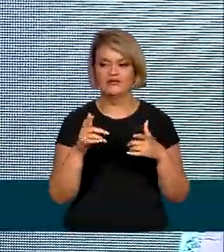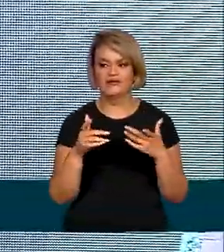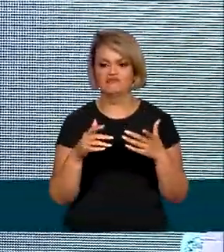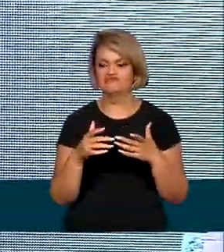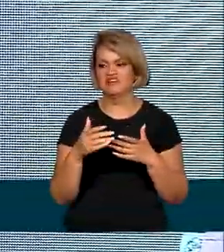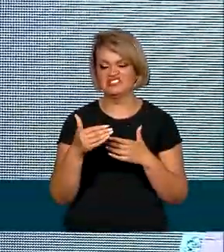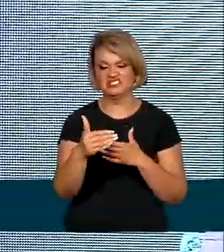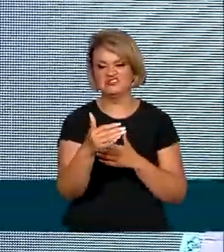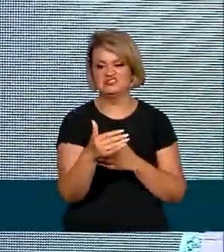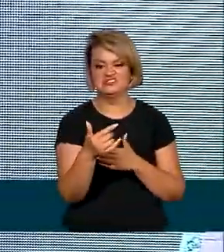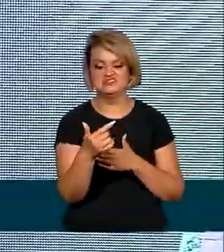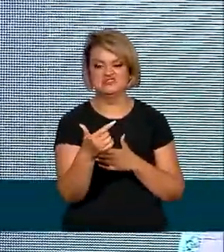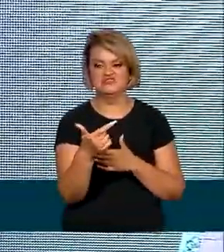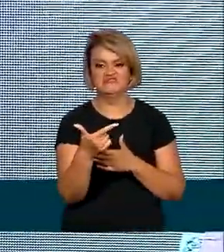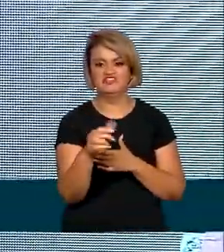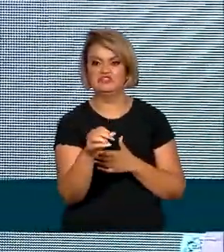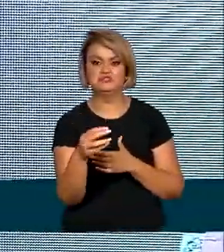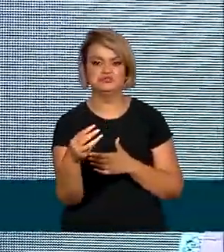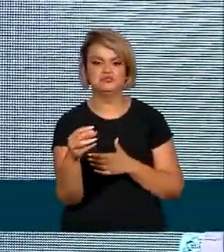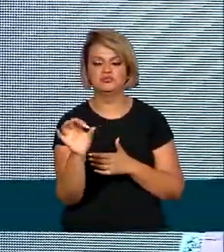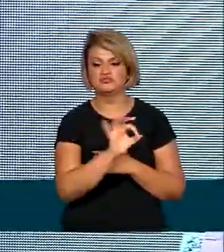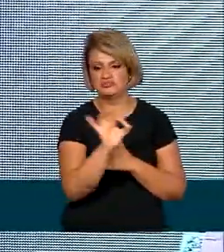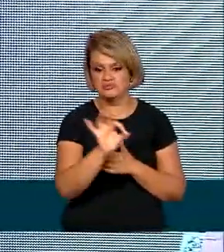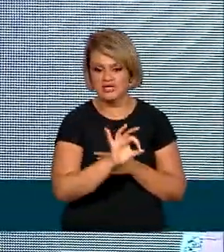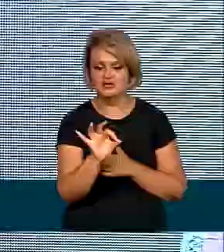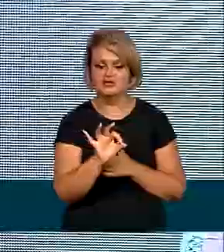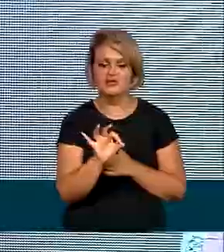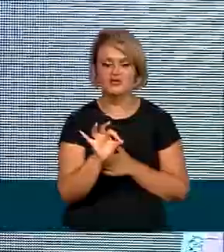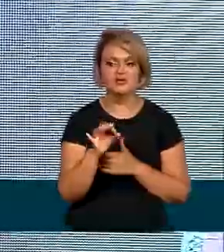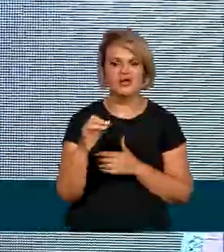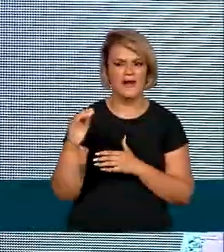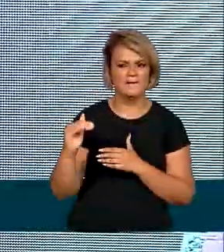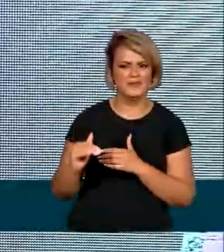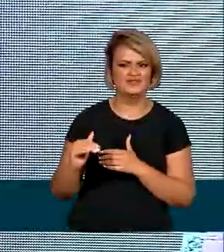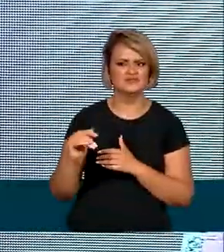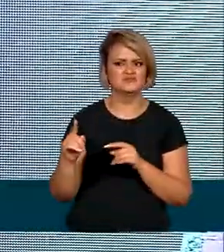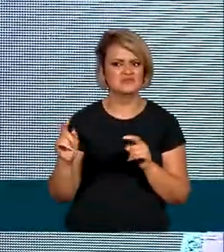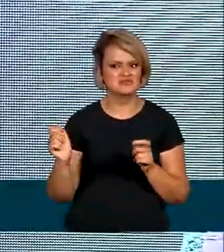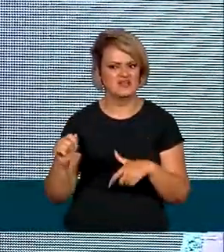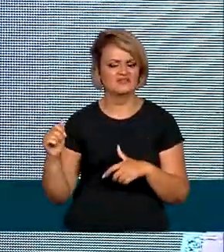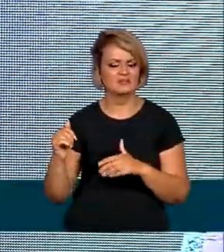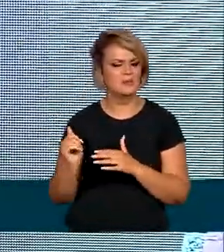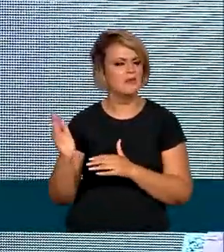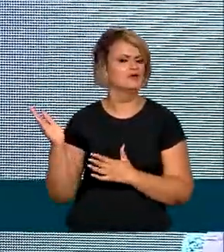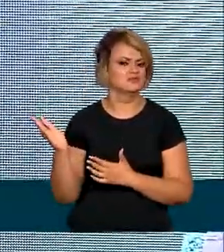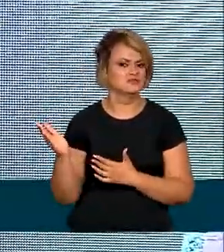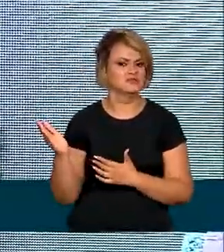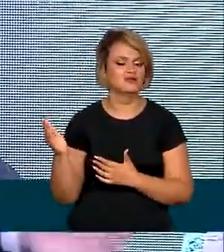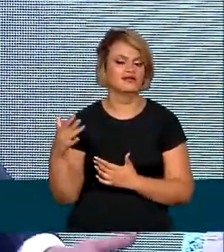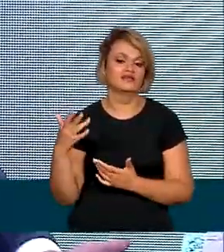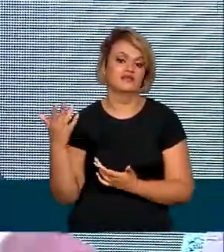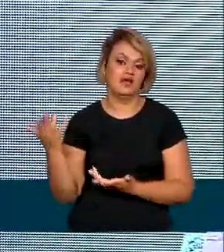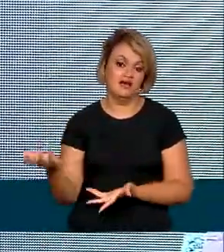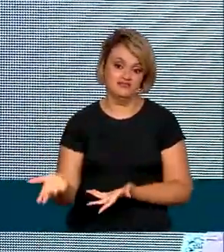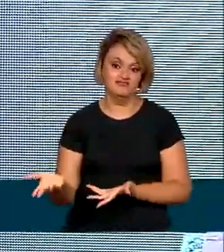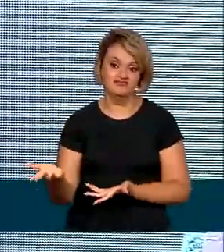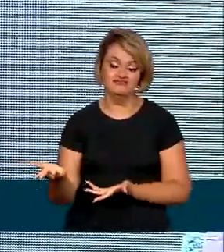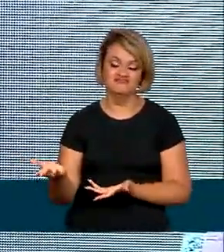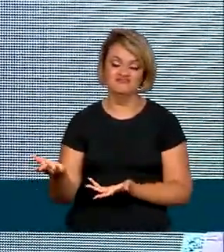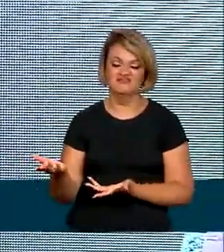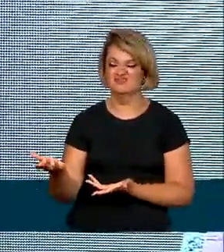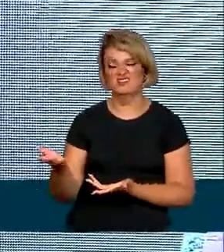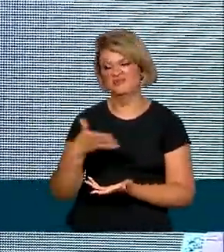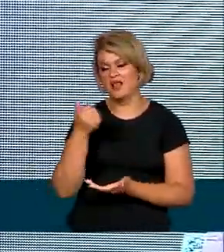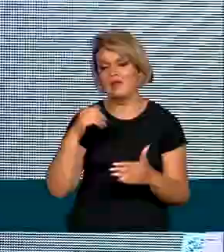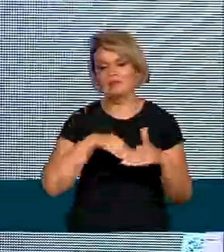20 30% a quem do equilíbrio econômico financeiro Ele simplesmente iam para as